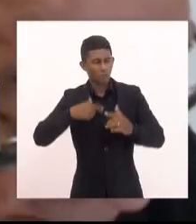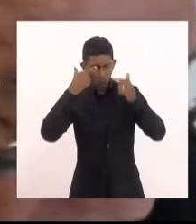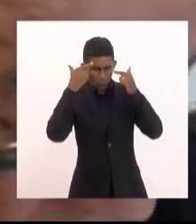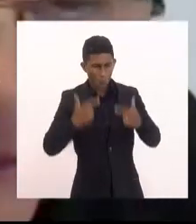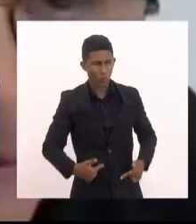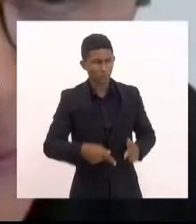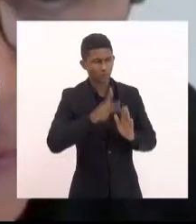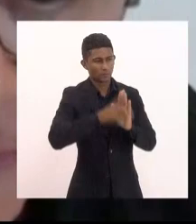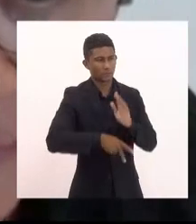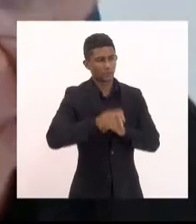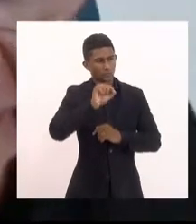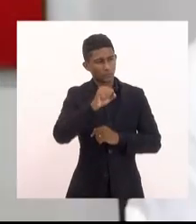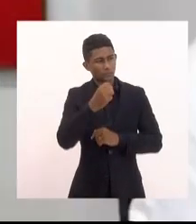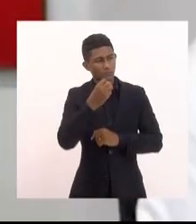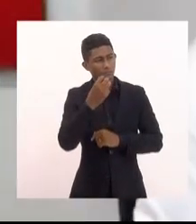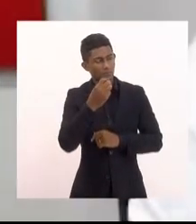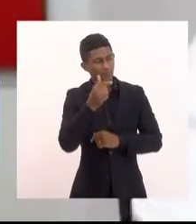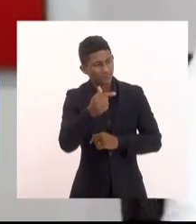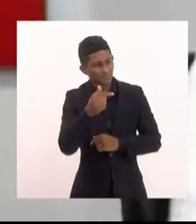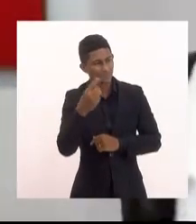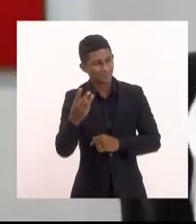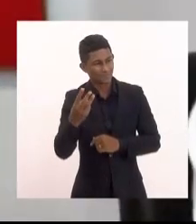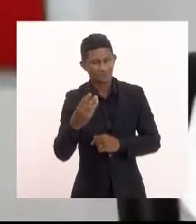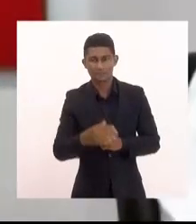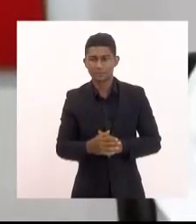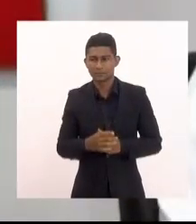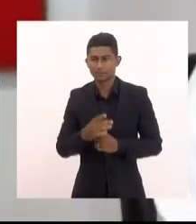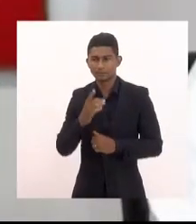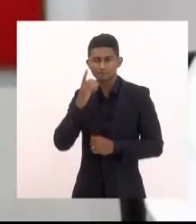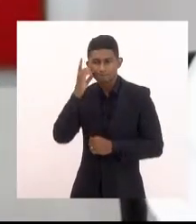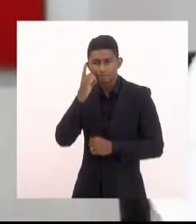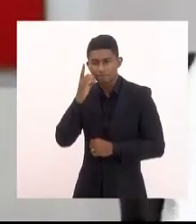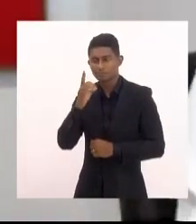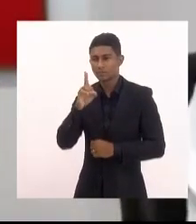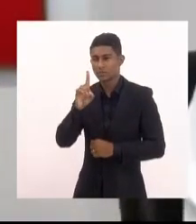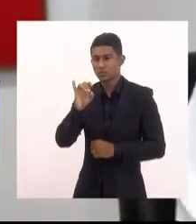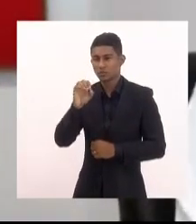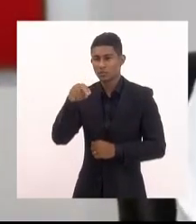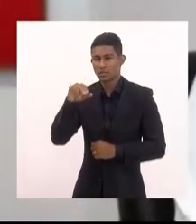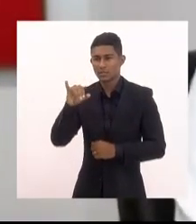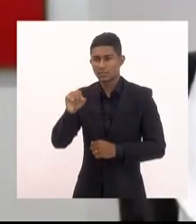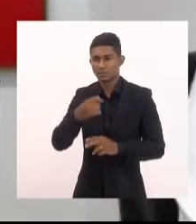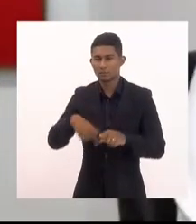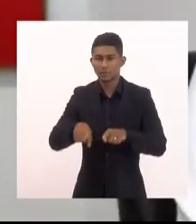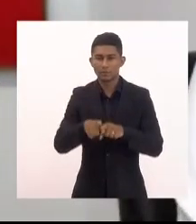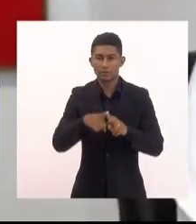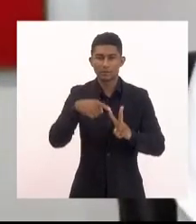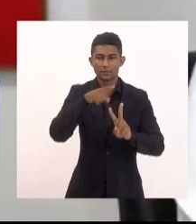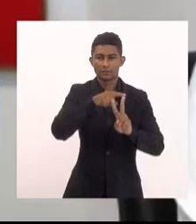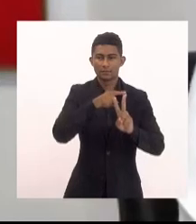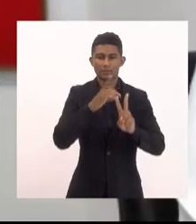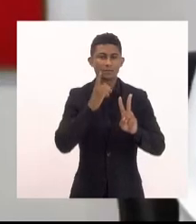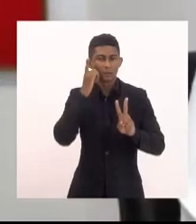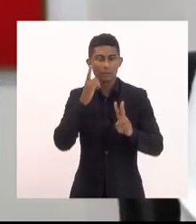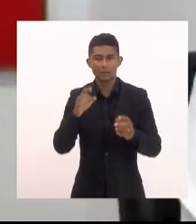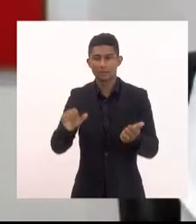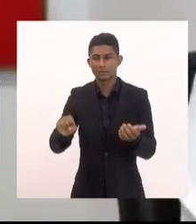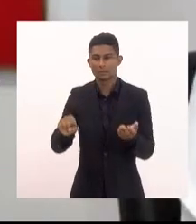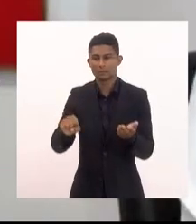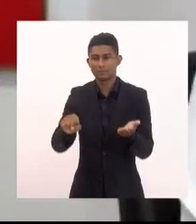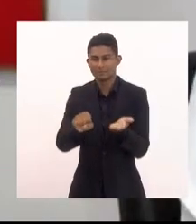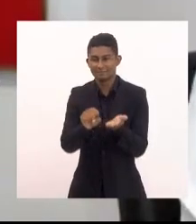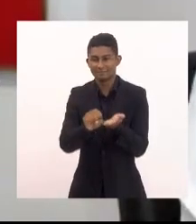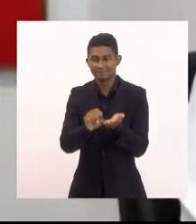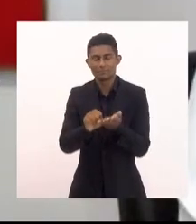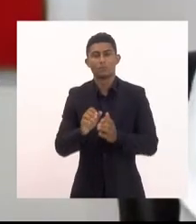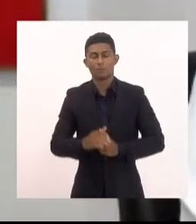Projeto 873. Deputado Dionísio, abstenção, deputado Samuel Malafaia. Incluído na ordem do dia, de acordo com